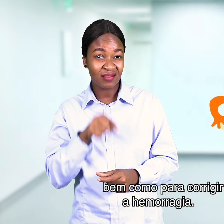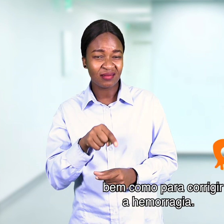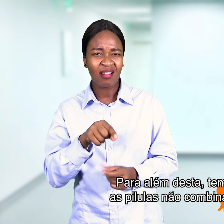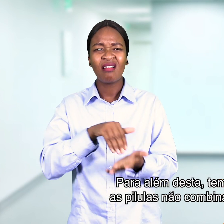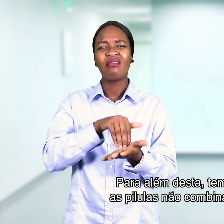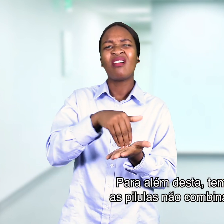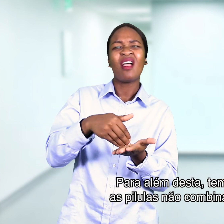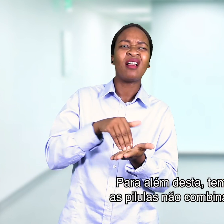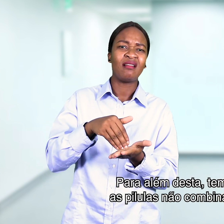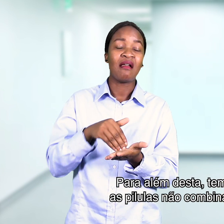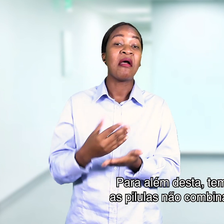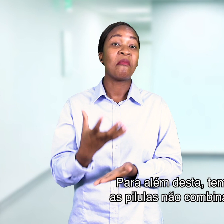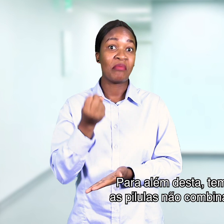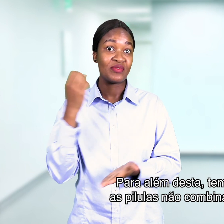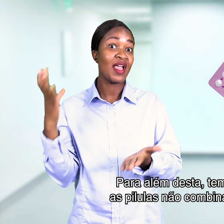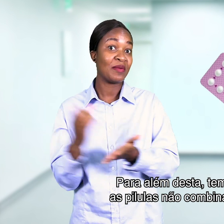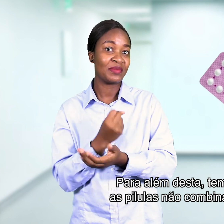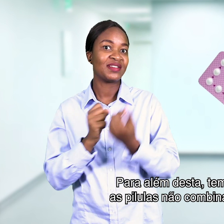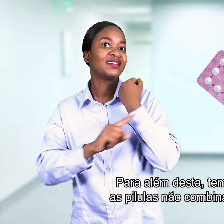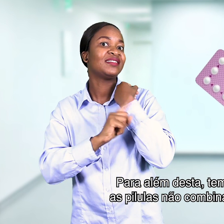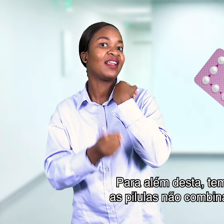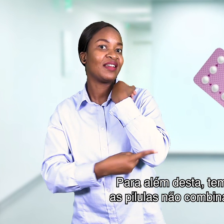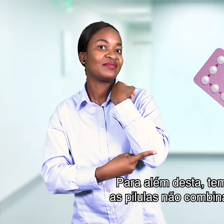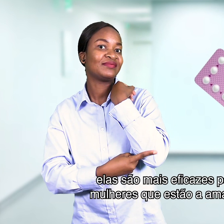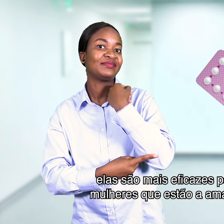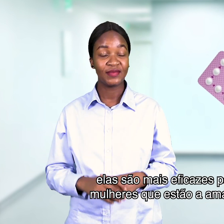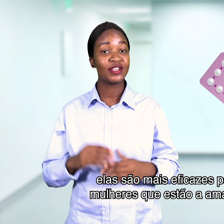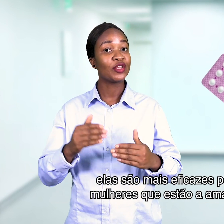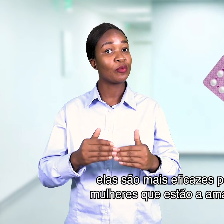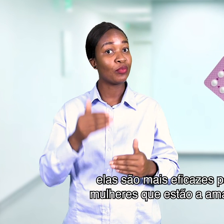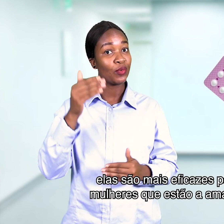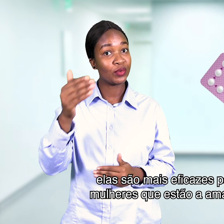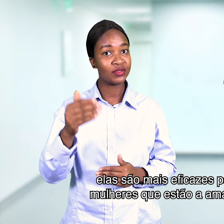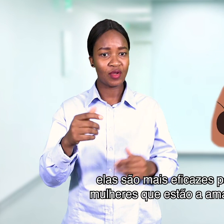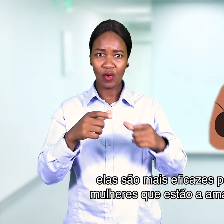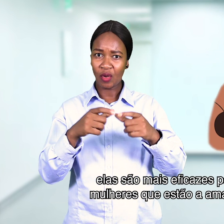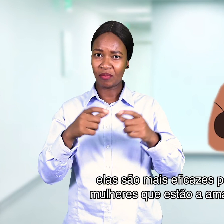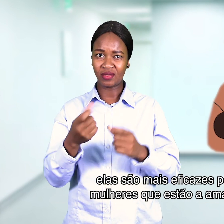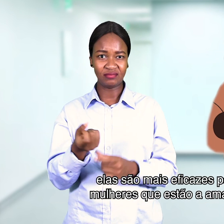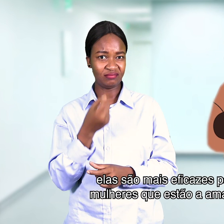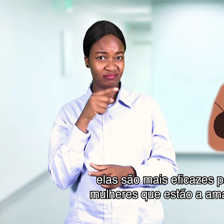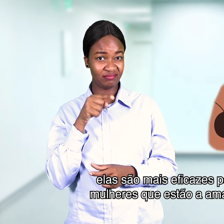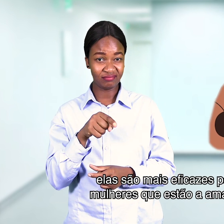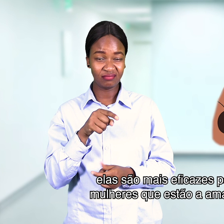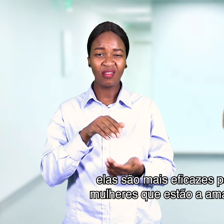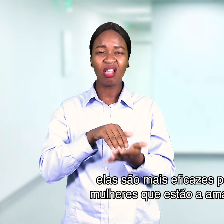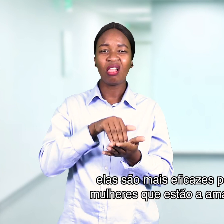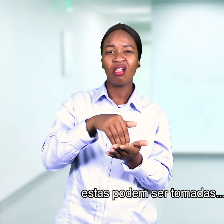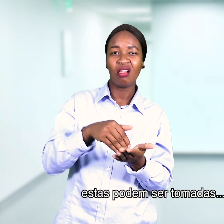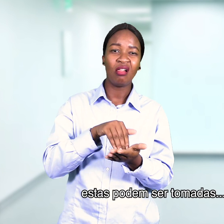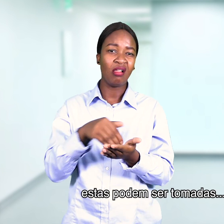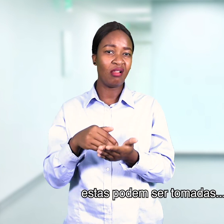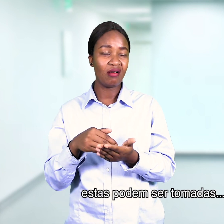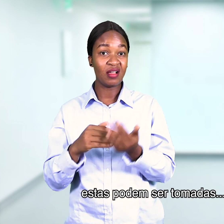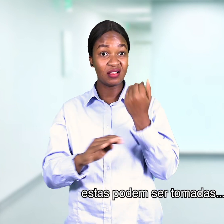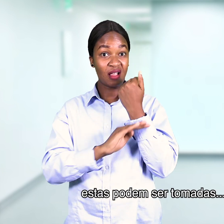hemorragia. Para além desta, temos as pílulas não combinadas. Elas são mais eficazes para mulheres que estão a amamentar.